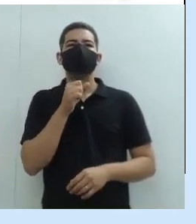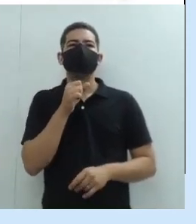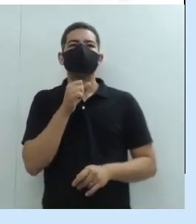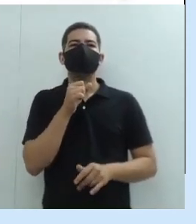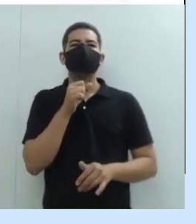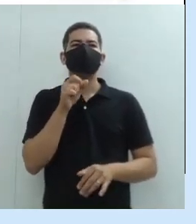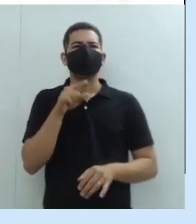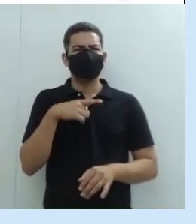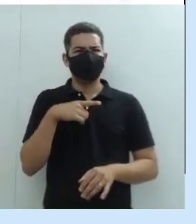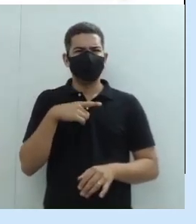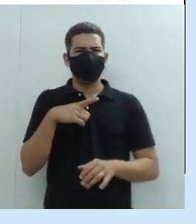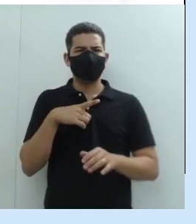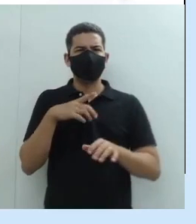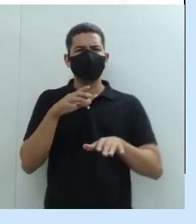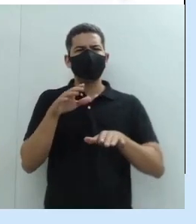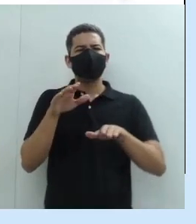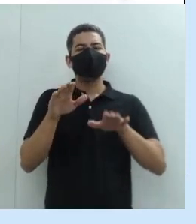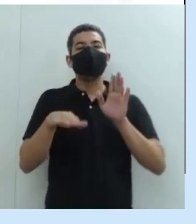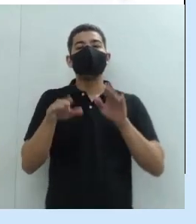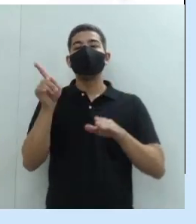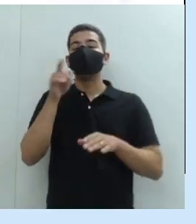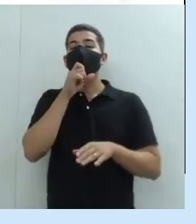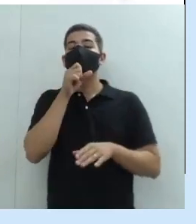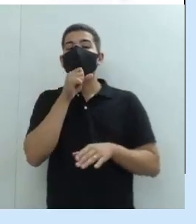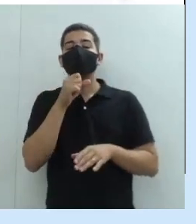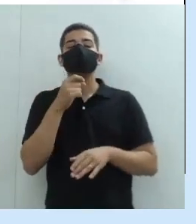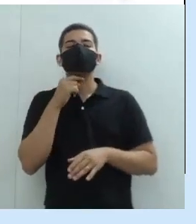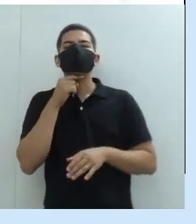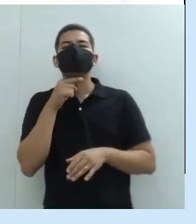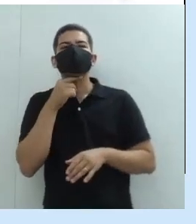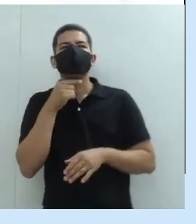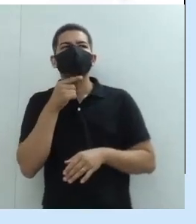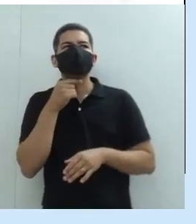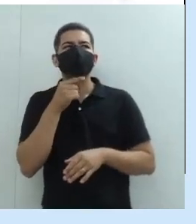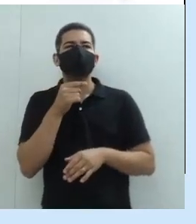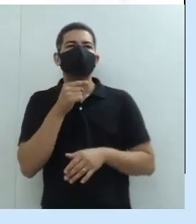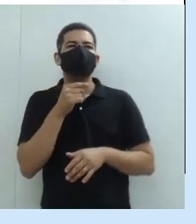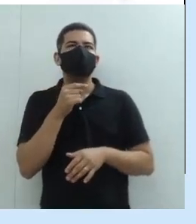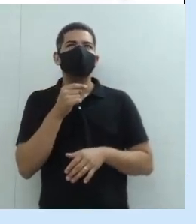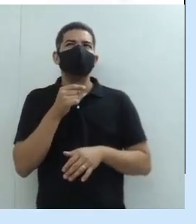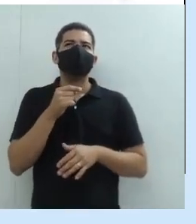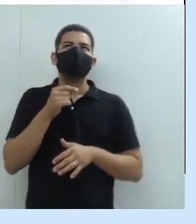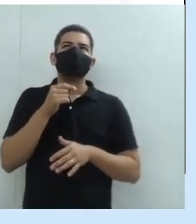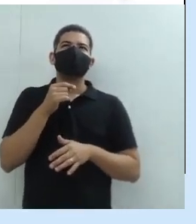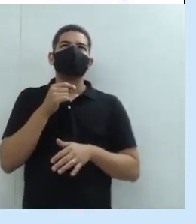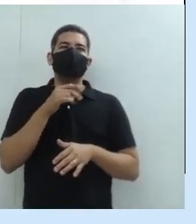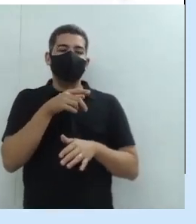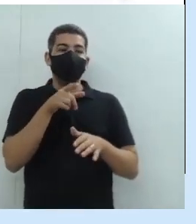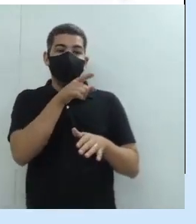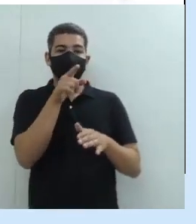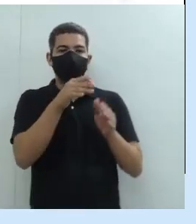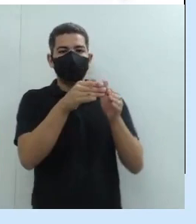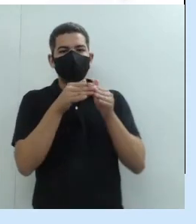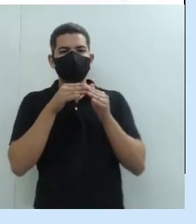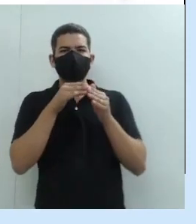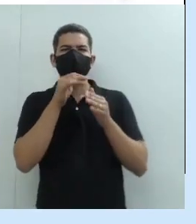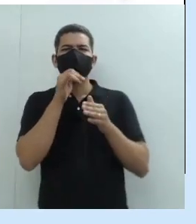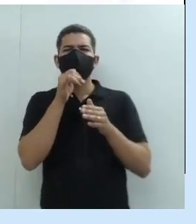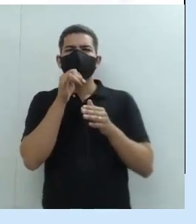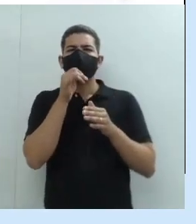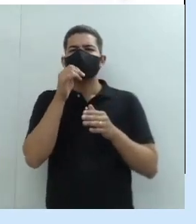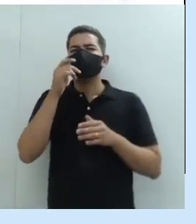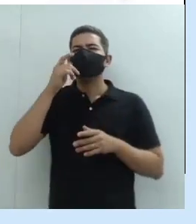coisas que talvez ela não consiga fazer tão bem. Por exemplo, quando se tem uma certa dificuldade de enxergar, uma